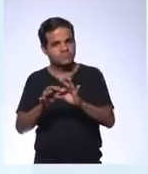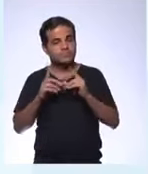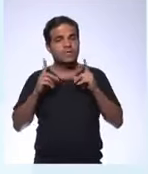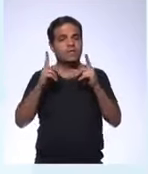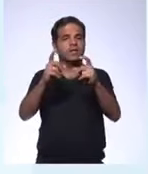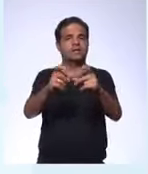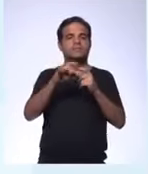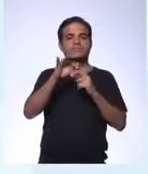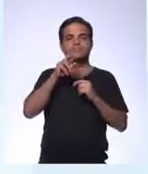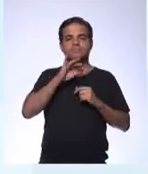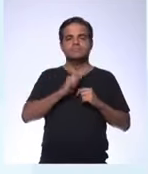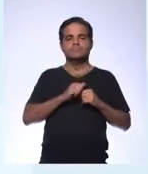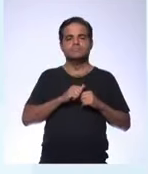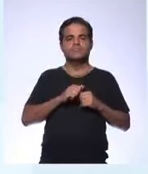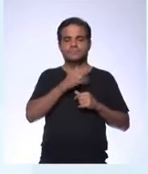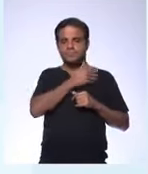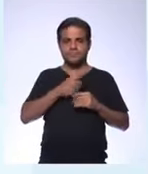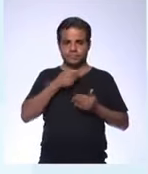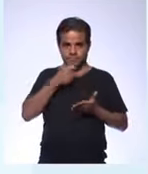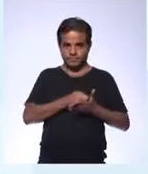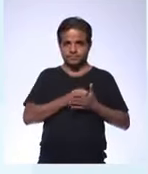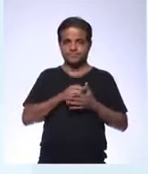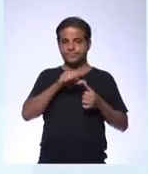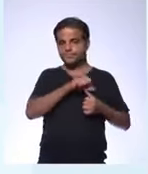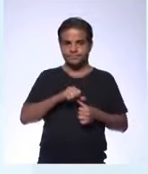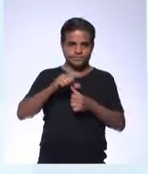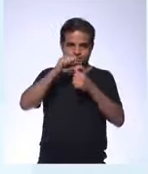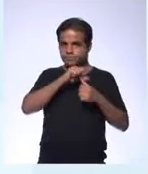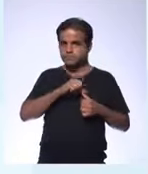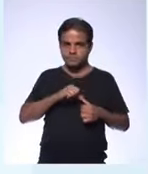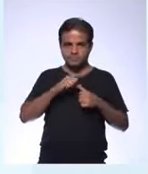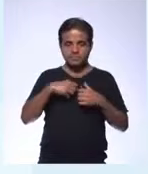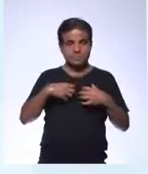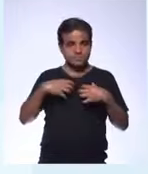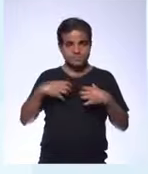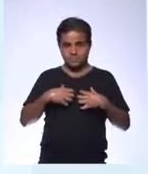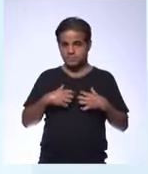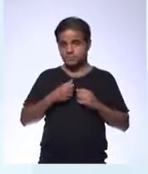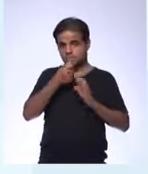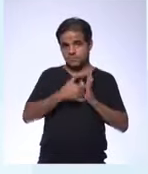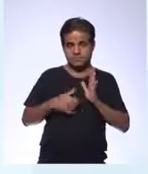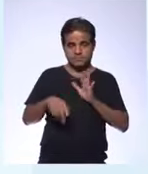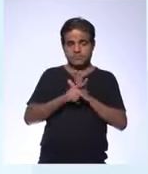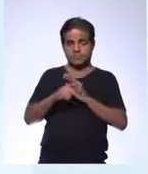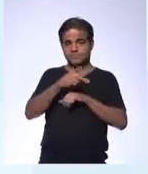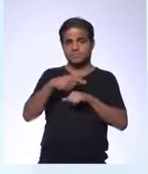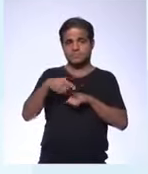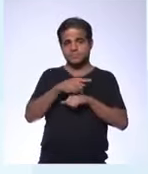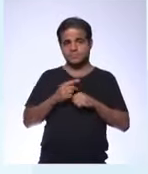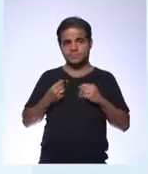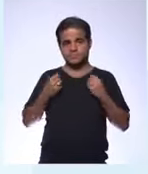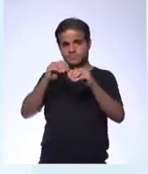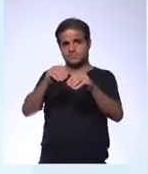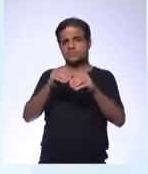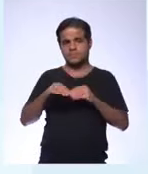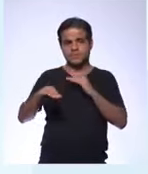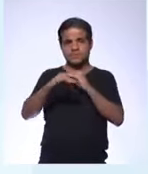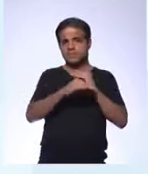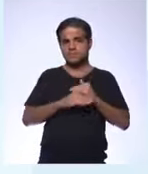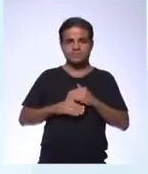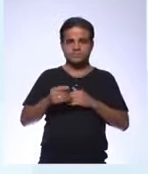Fria, os regimes militares na América Latina não deixam de ser formas desses países que os implantaram de se alinhar